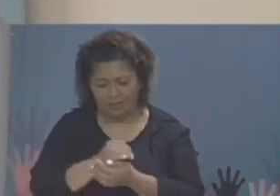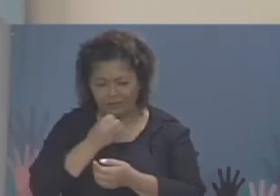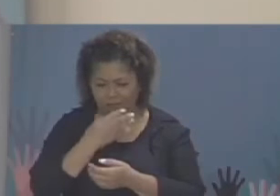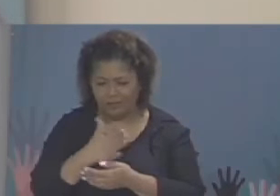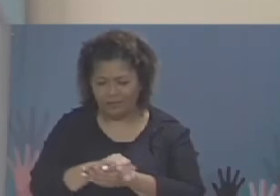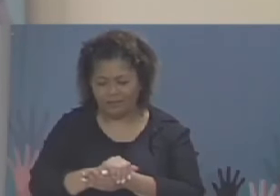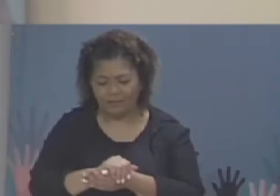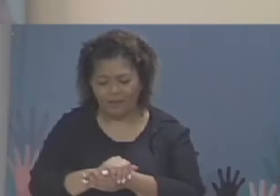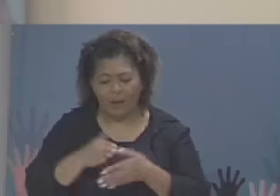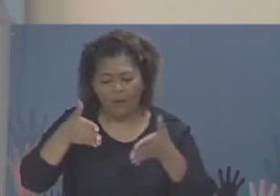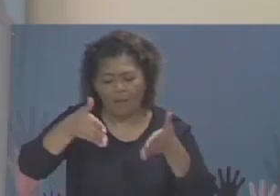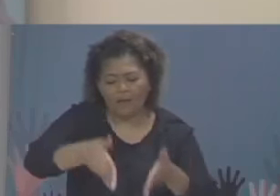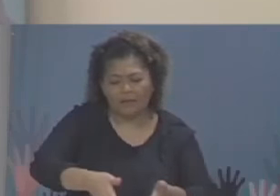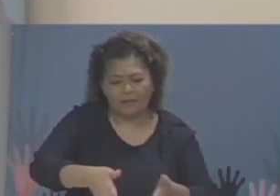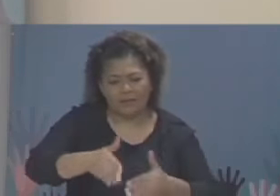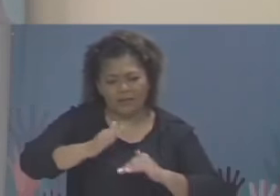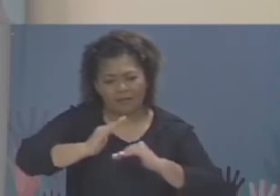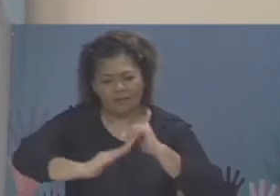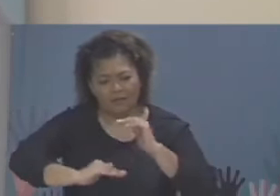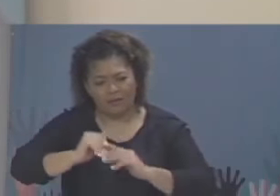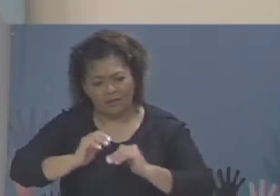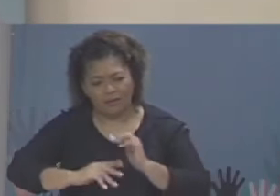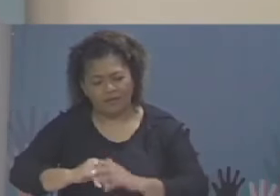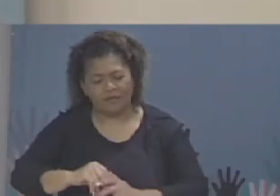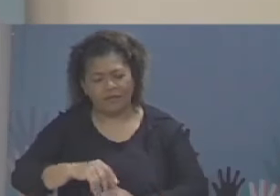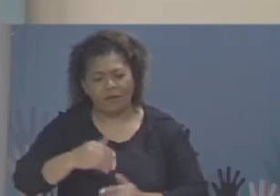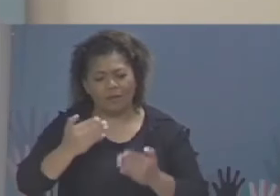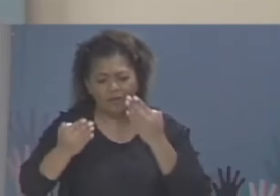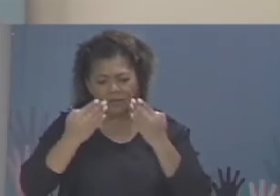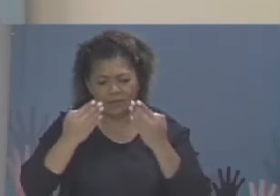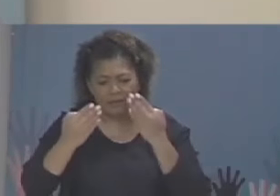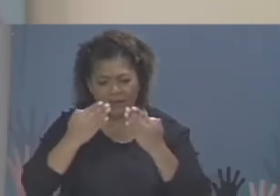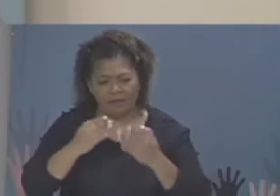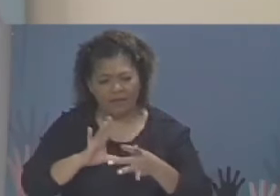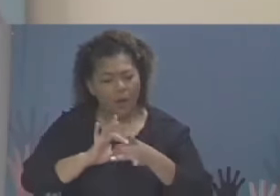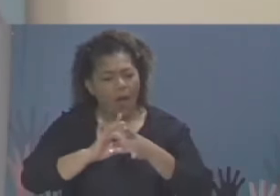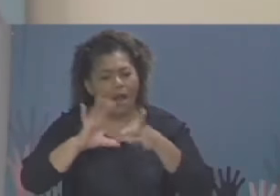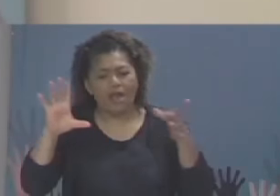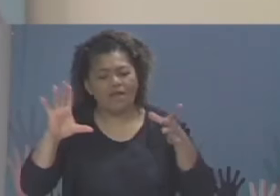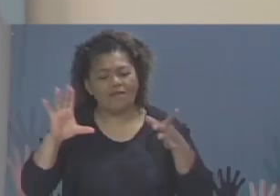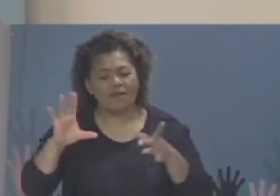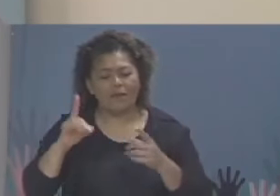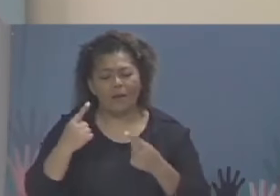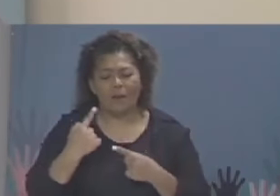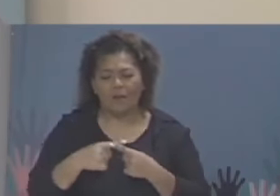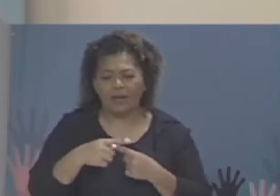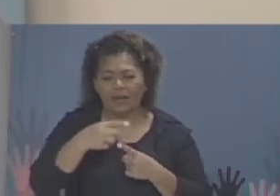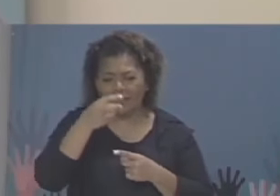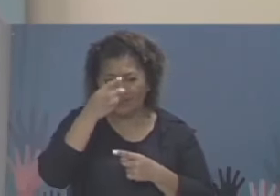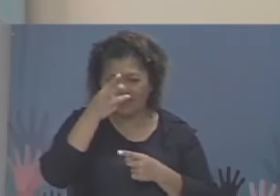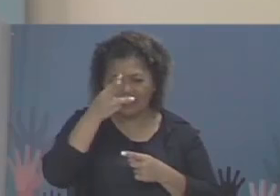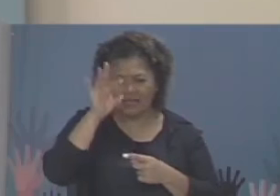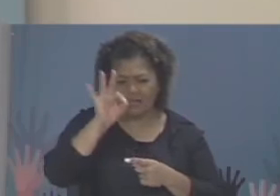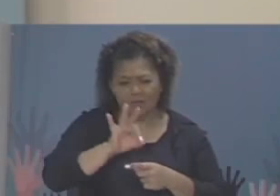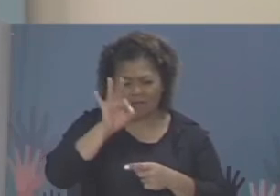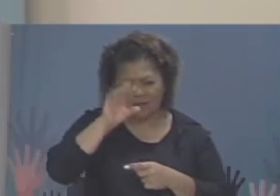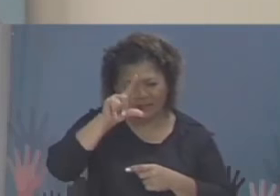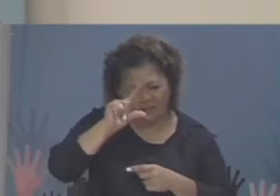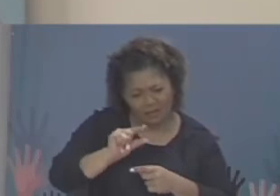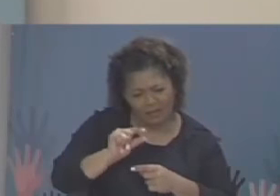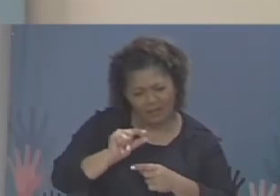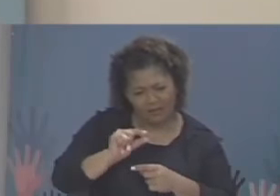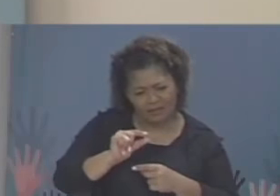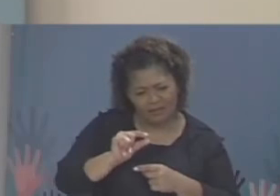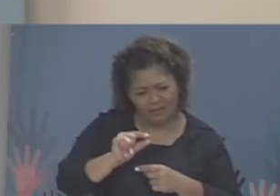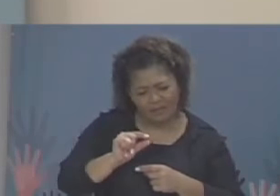o psicólogo não vai. Menos de 3% da categoria participa. Não é democrático porque menos de 3% da categoria participa. É custoso